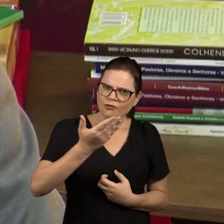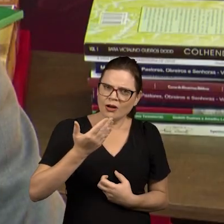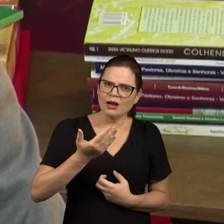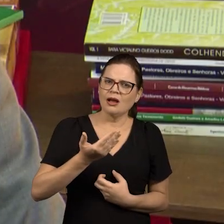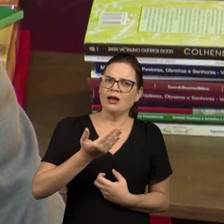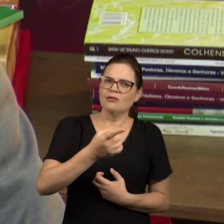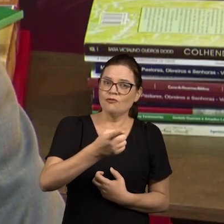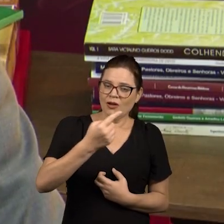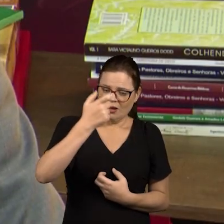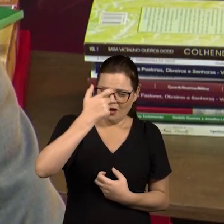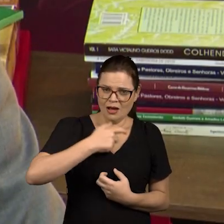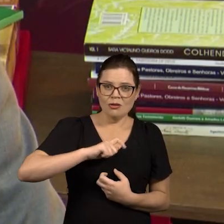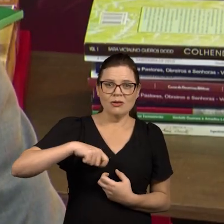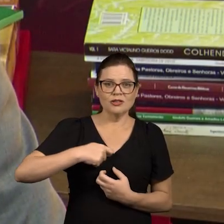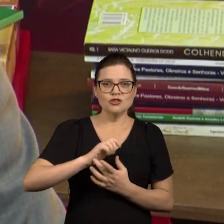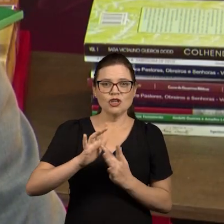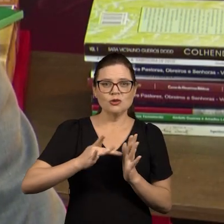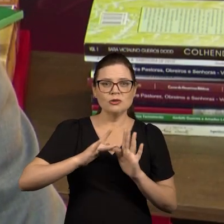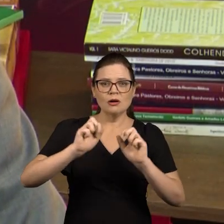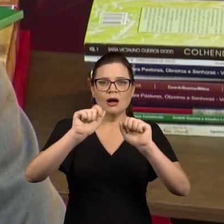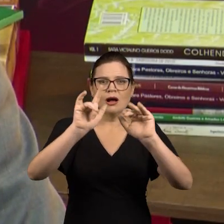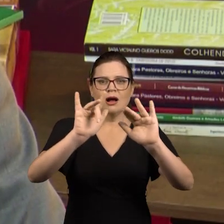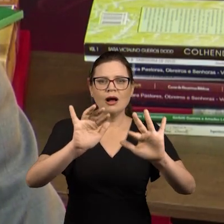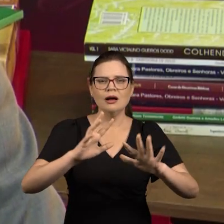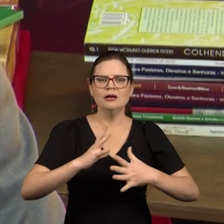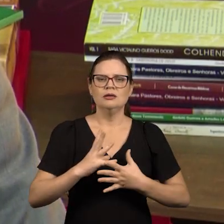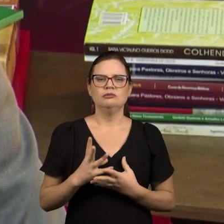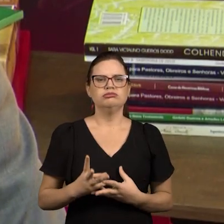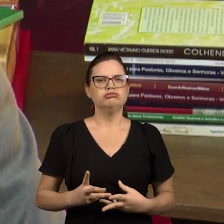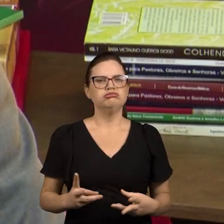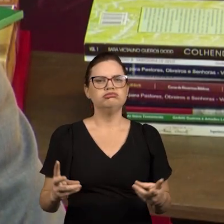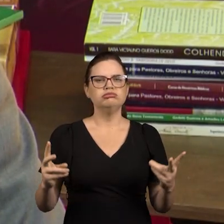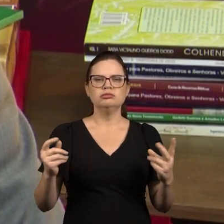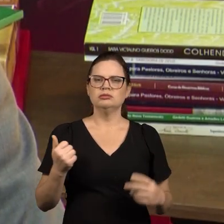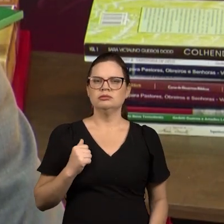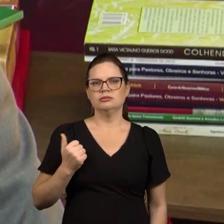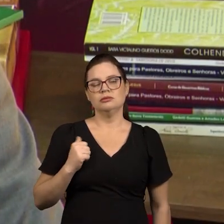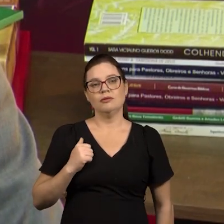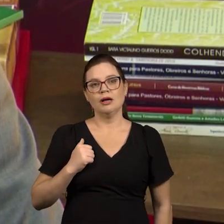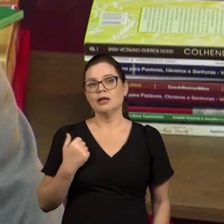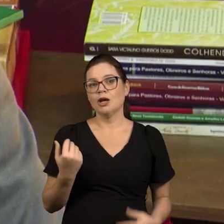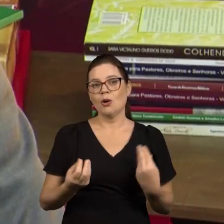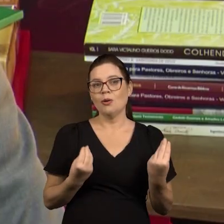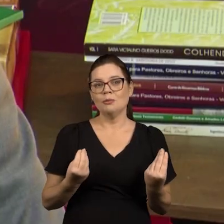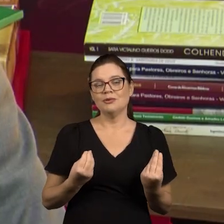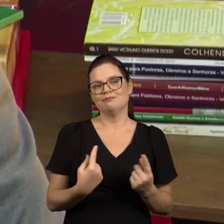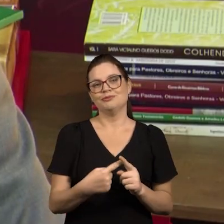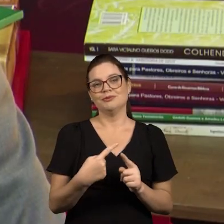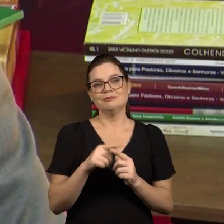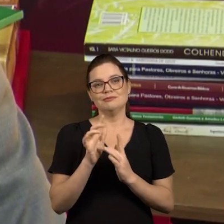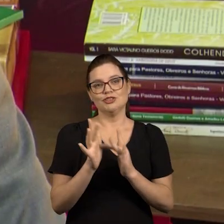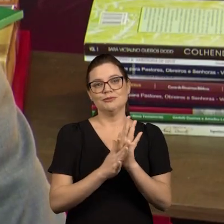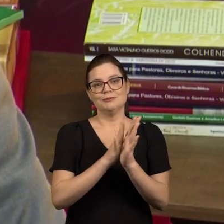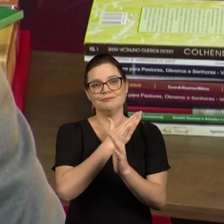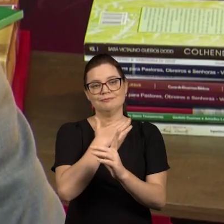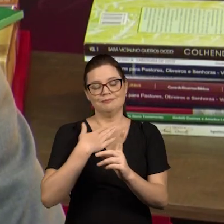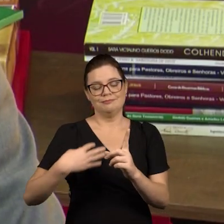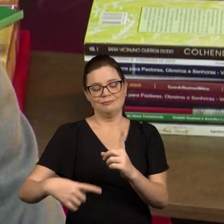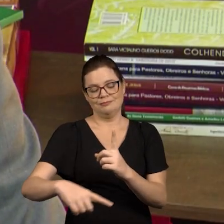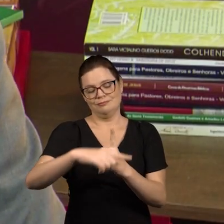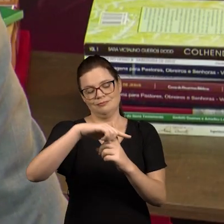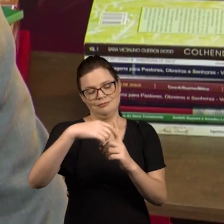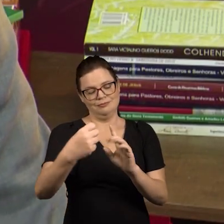estáis oprimidos, que eu vos aliviarei. E esse alívio é porque ele levou sobre os ombros dele toda a nossa